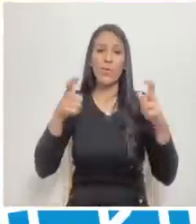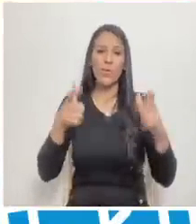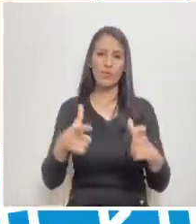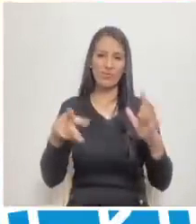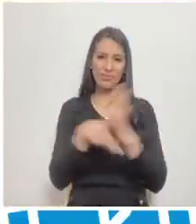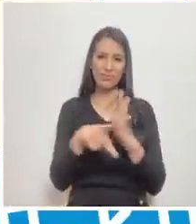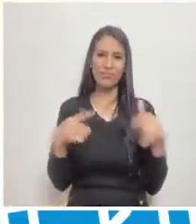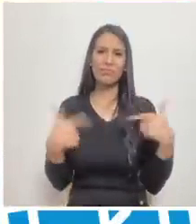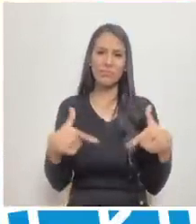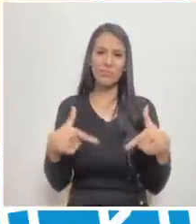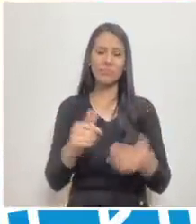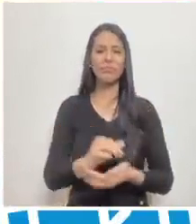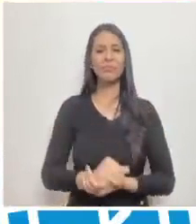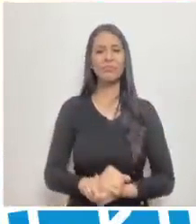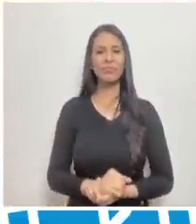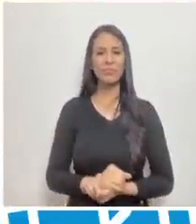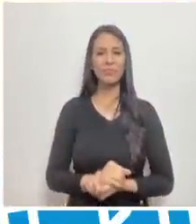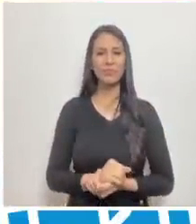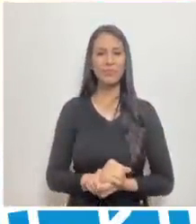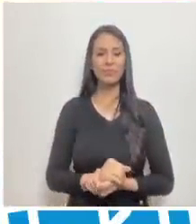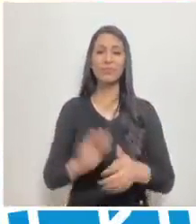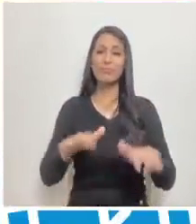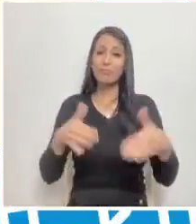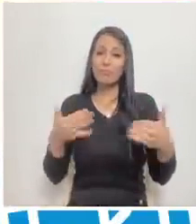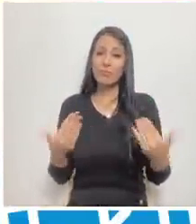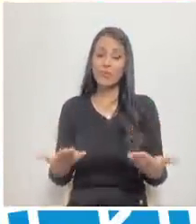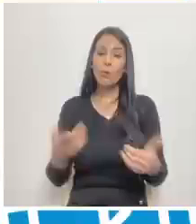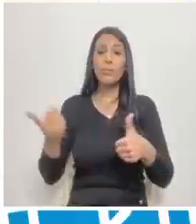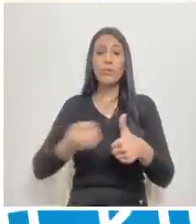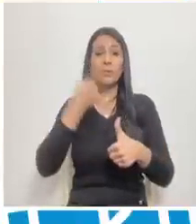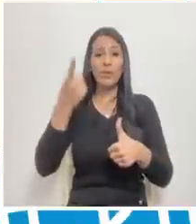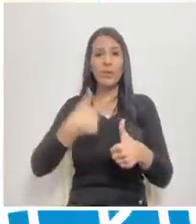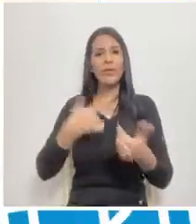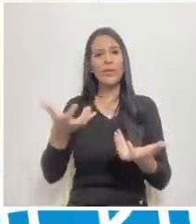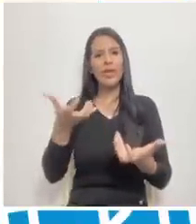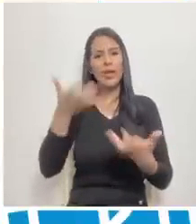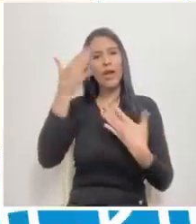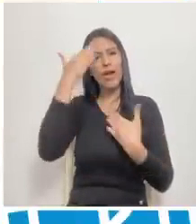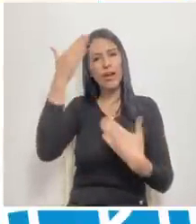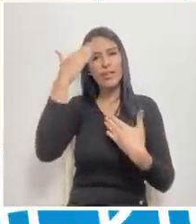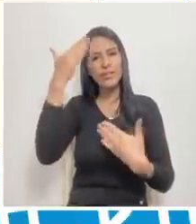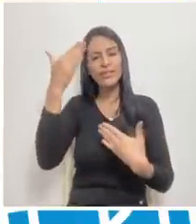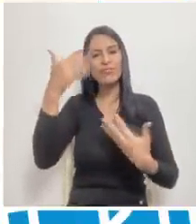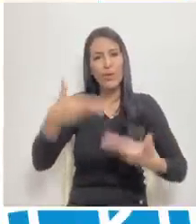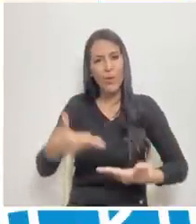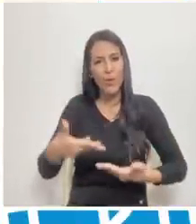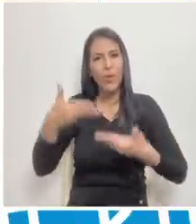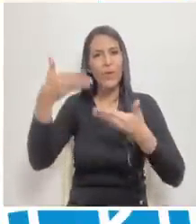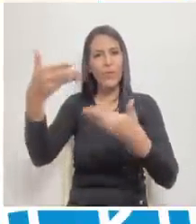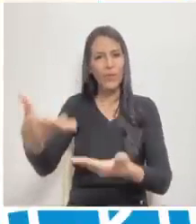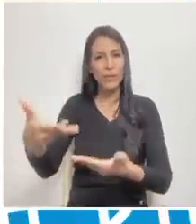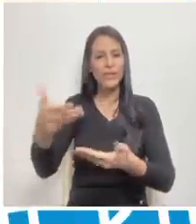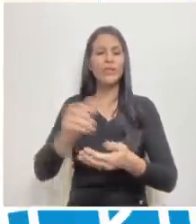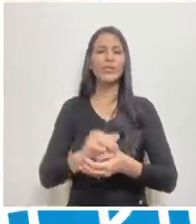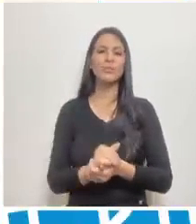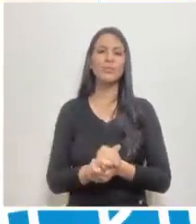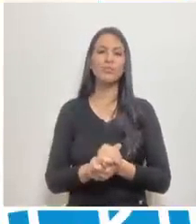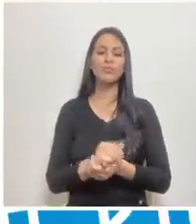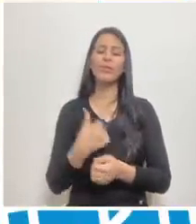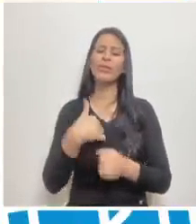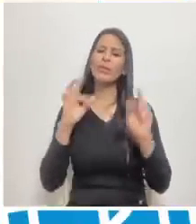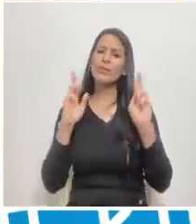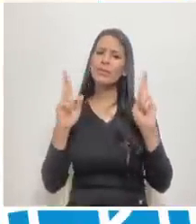Bom, primeiro eu quero agradecer o convite e eu espero que todos que estejam